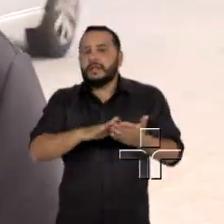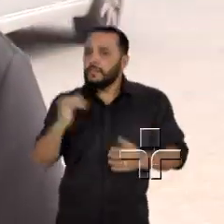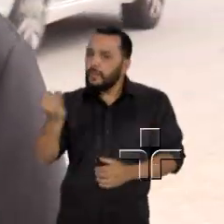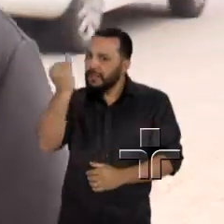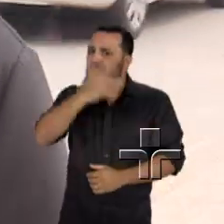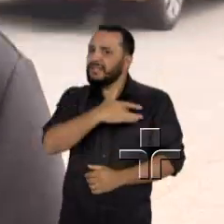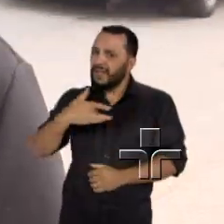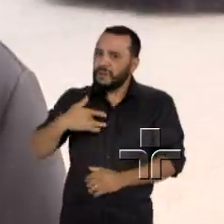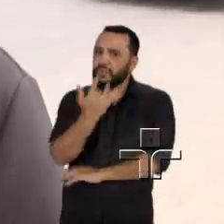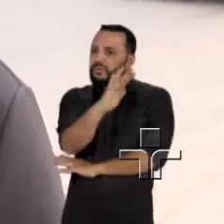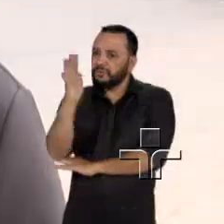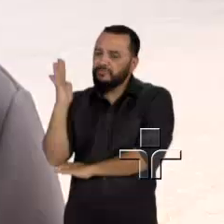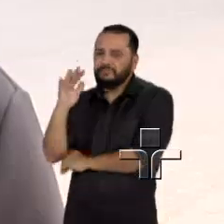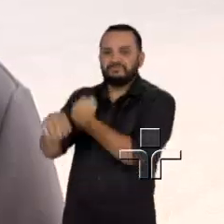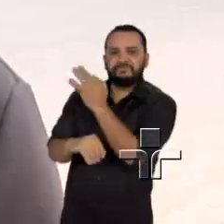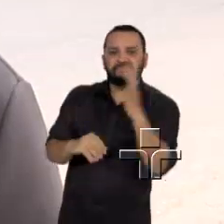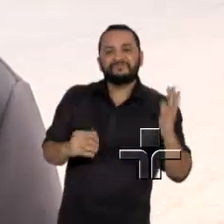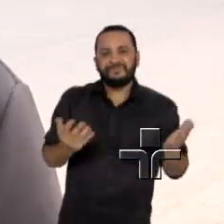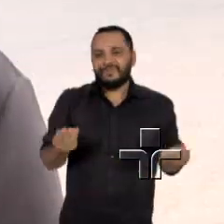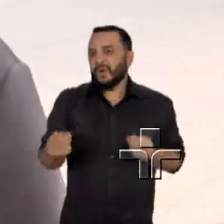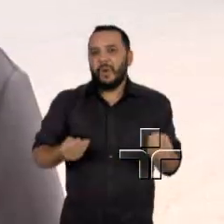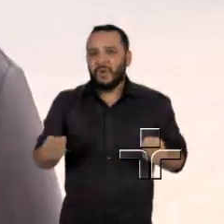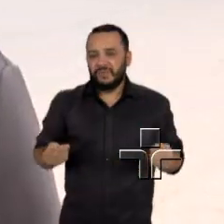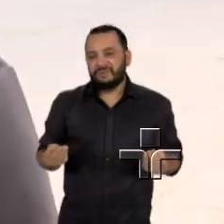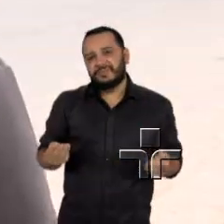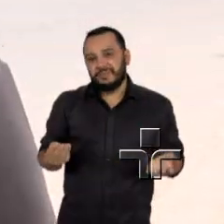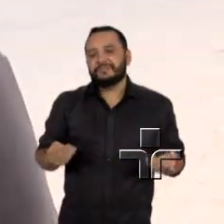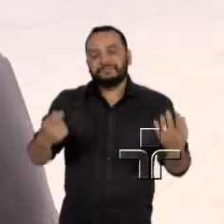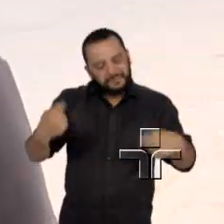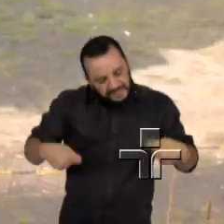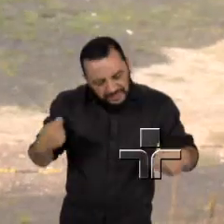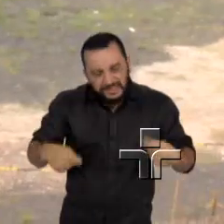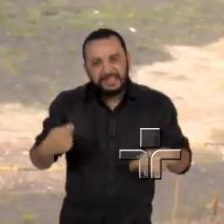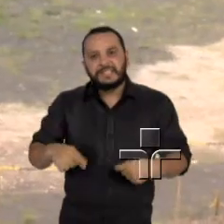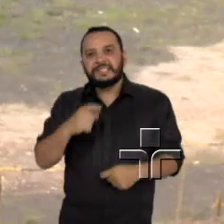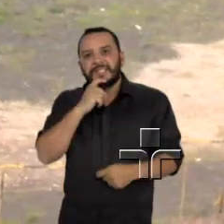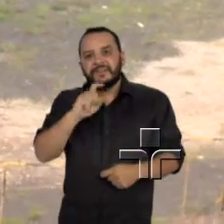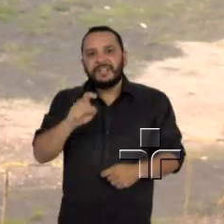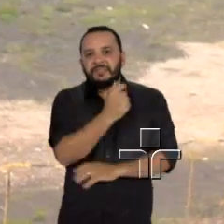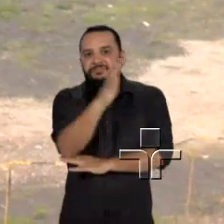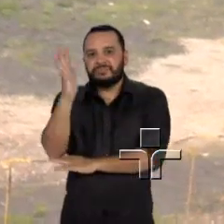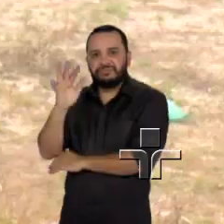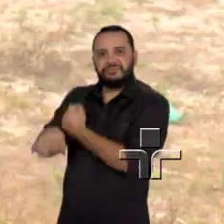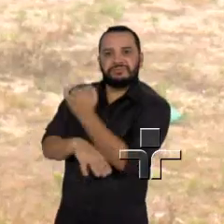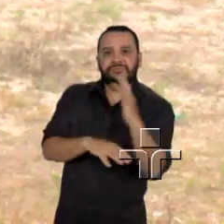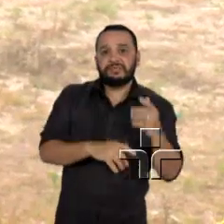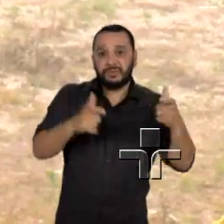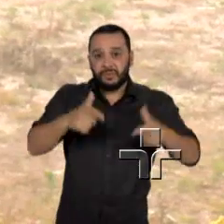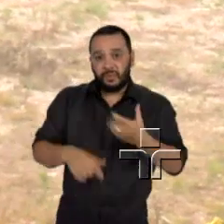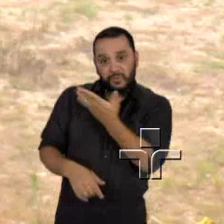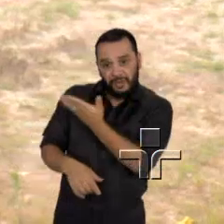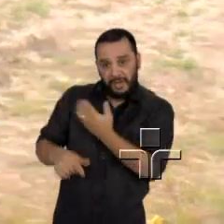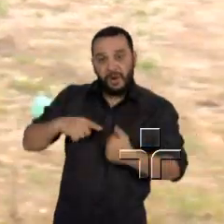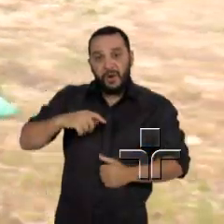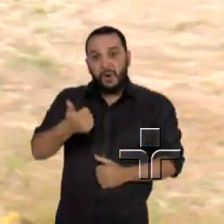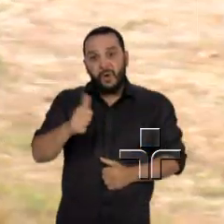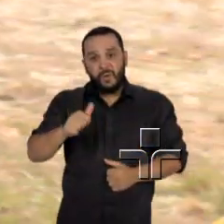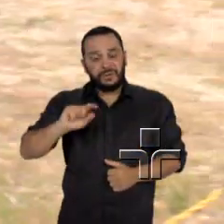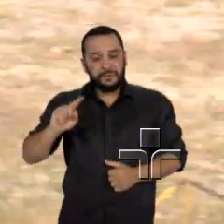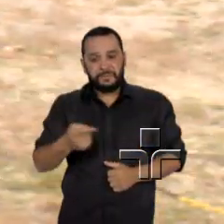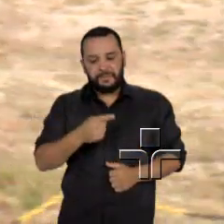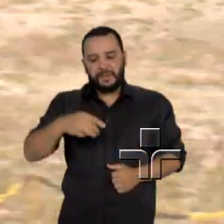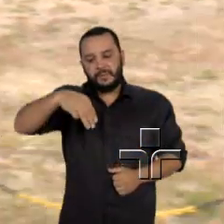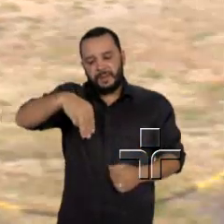né? Não tem muito o que discutir, né? A gente precisa do verde. Este terreno de 11 mil metros quadrados é um símbolo